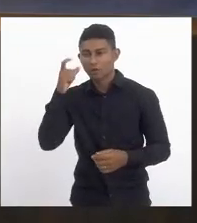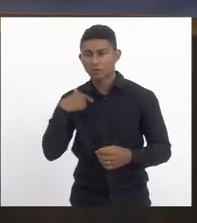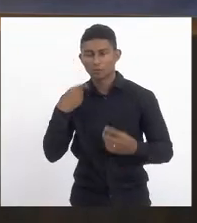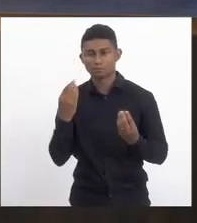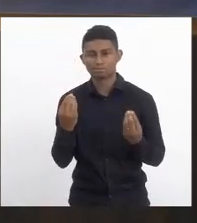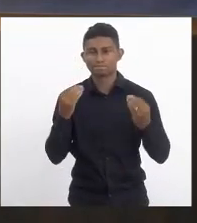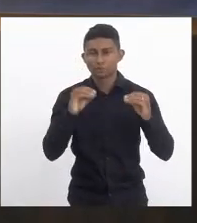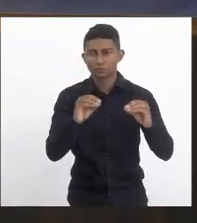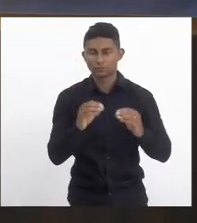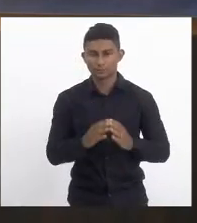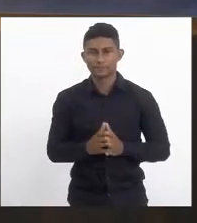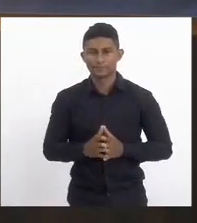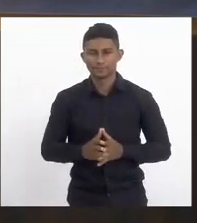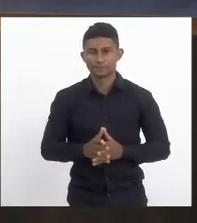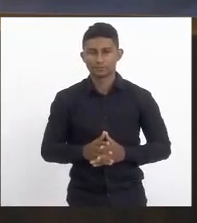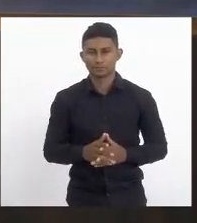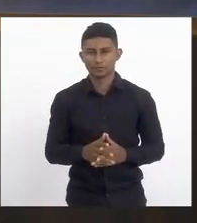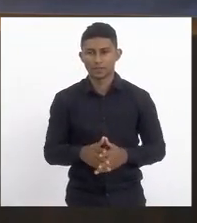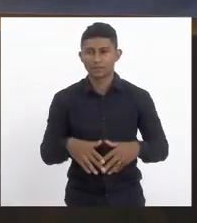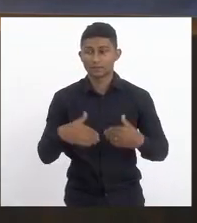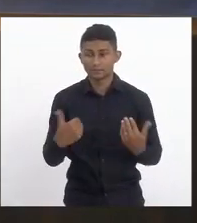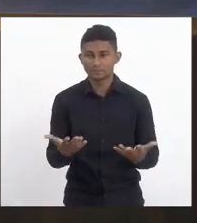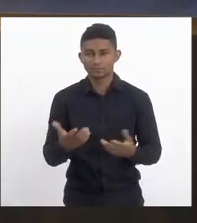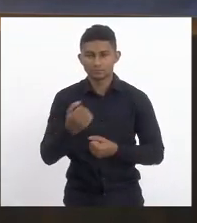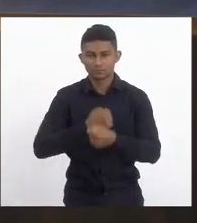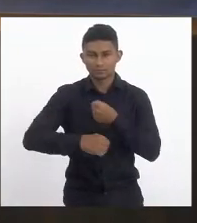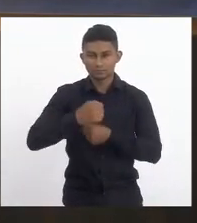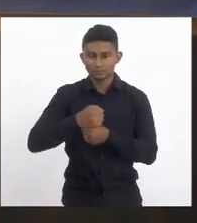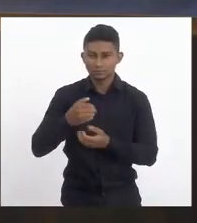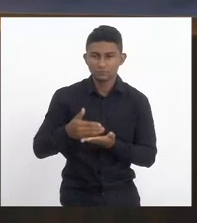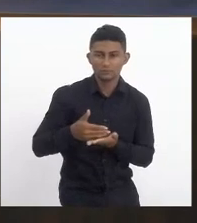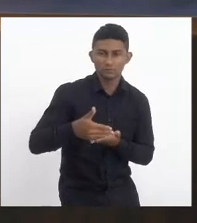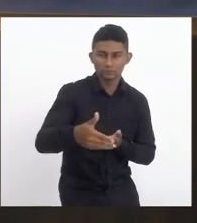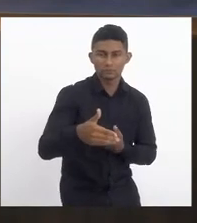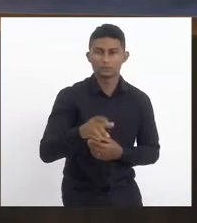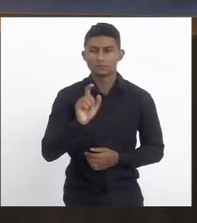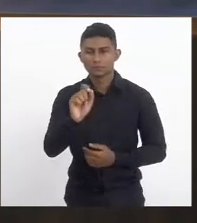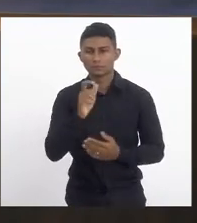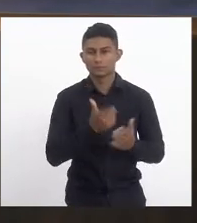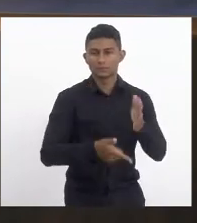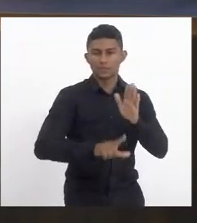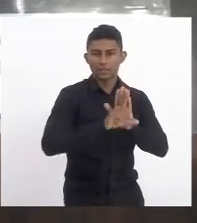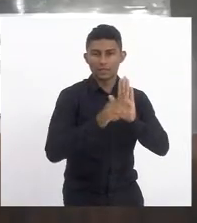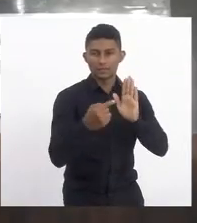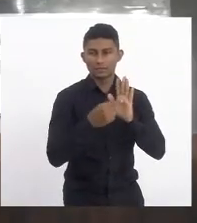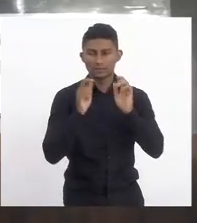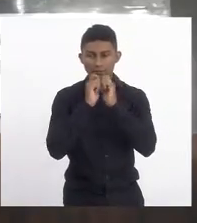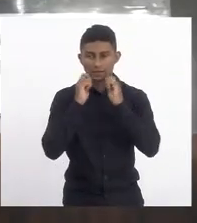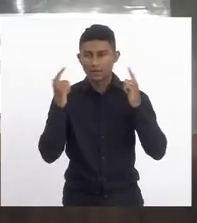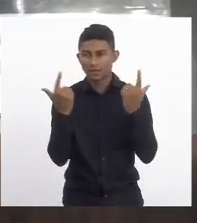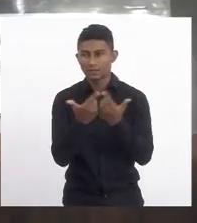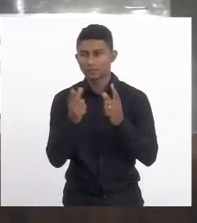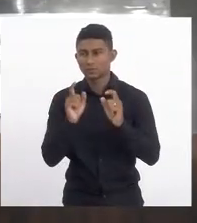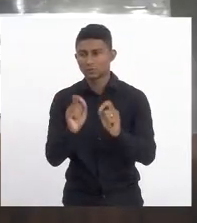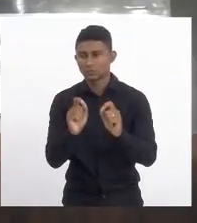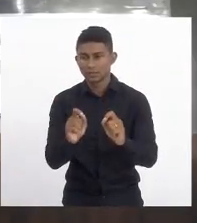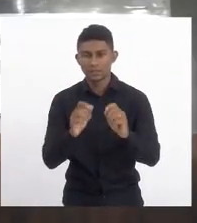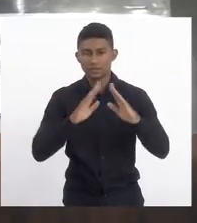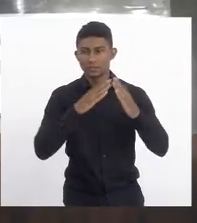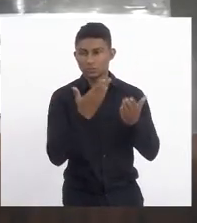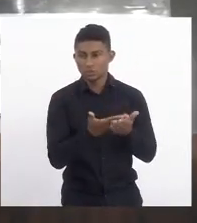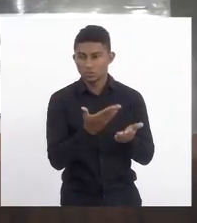desse encontro. No início deste ano, foi sancionada a lei aprovada pela Alerj, que institui nos colégios públicos e